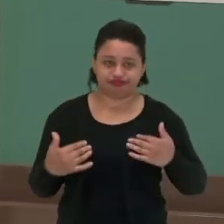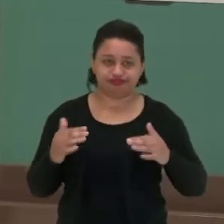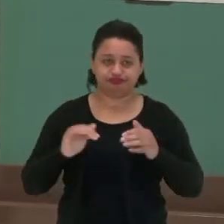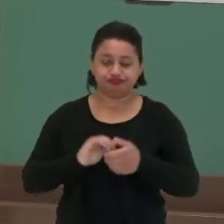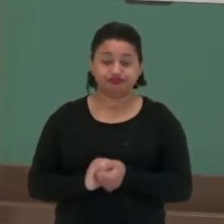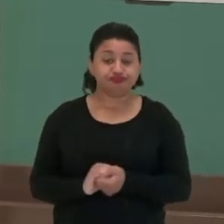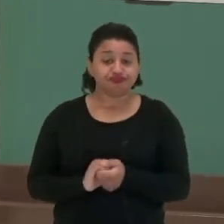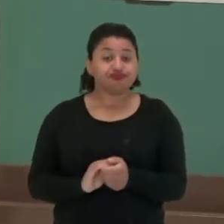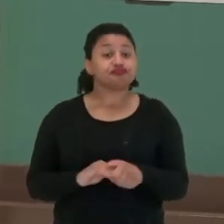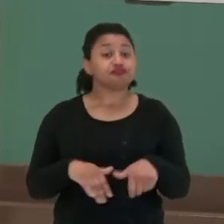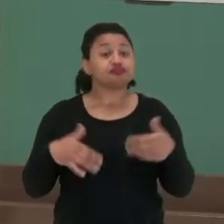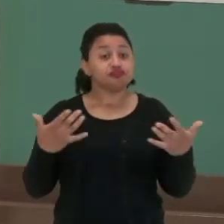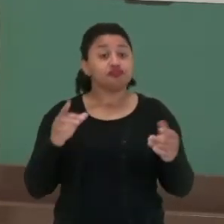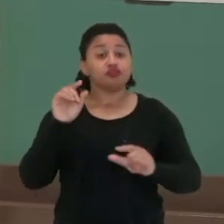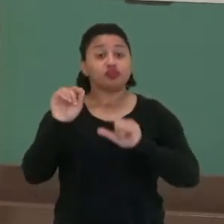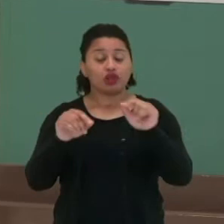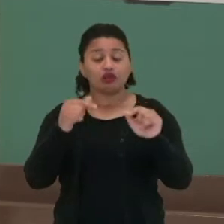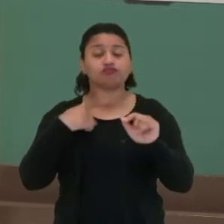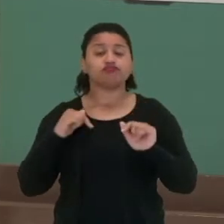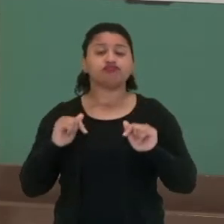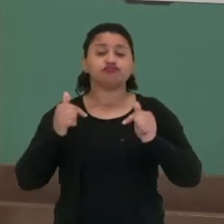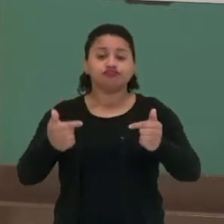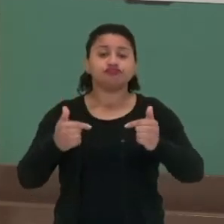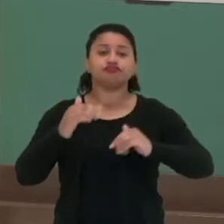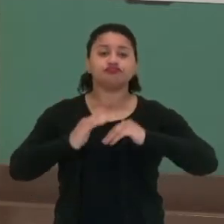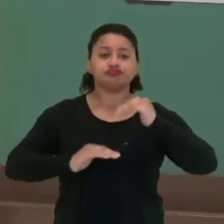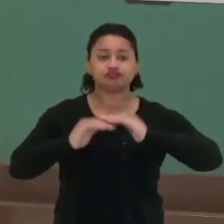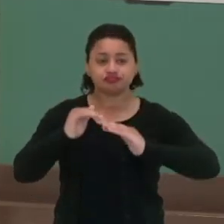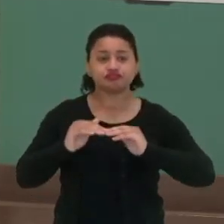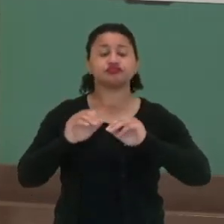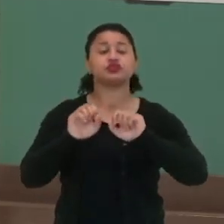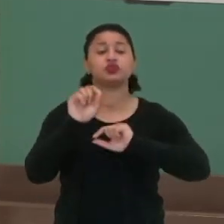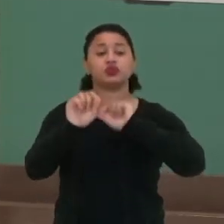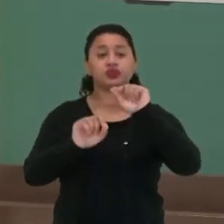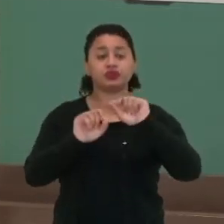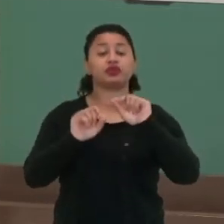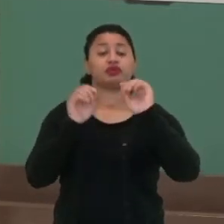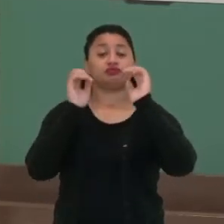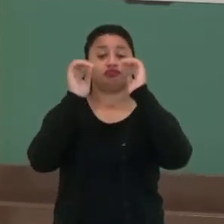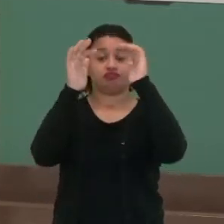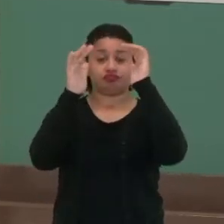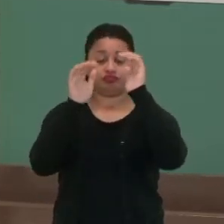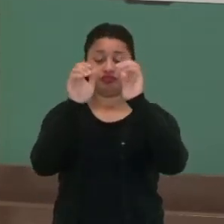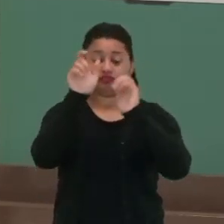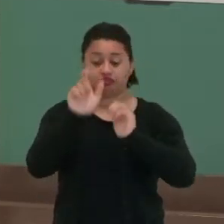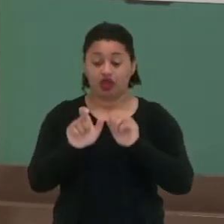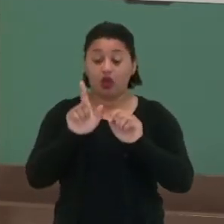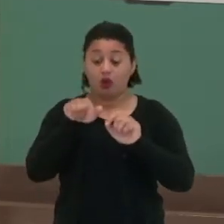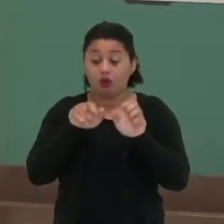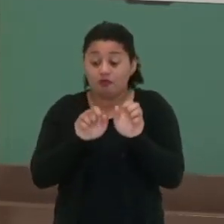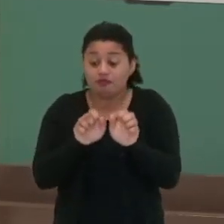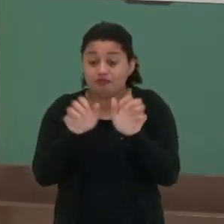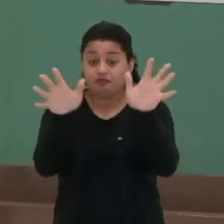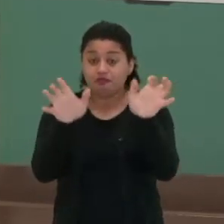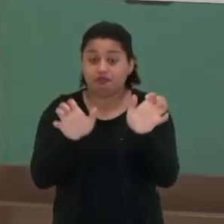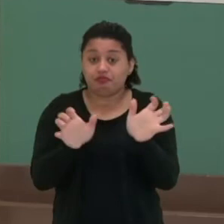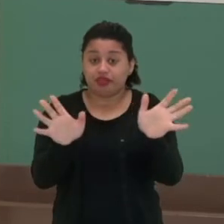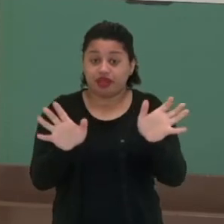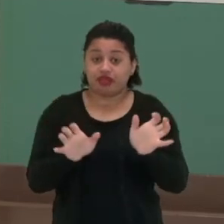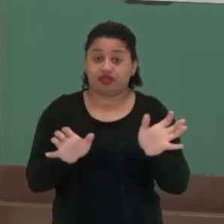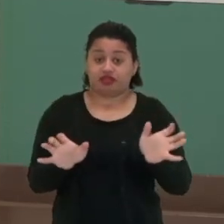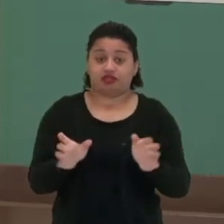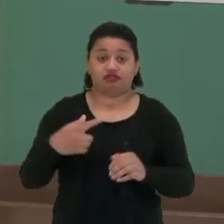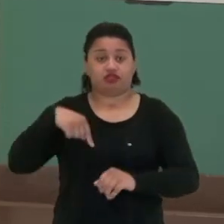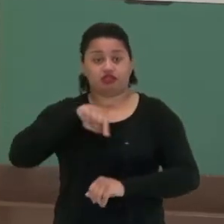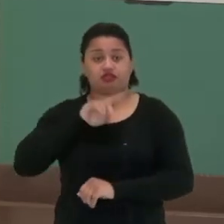Bom, do ponto de vista funcional, o nosso sistema nervoso periférico, que nós já conhecemos,